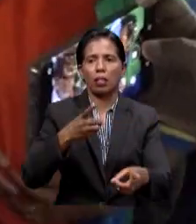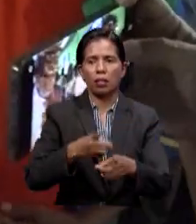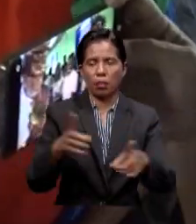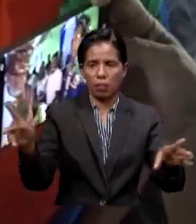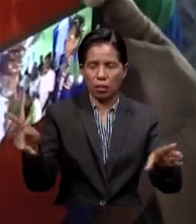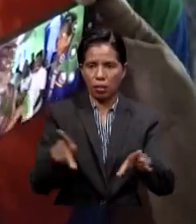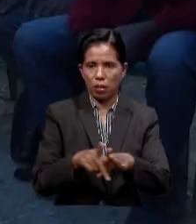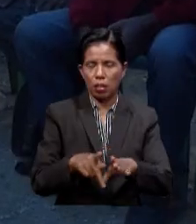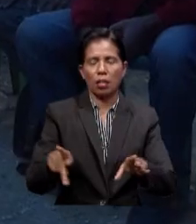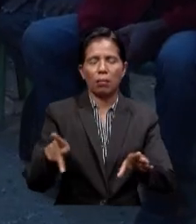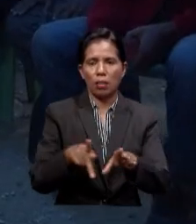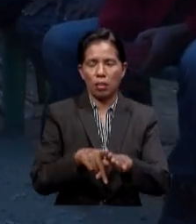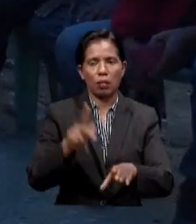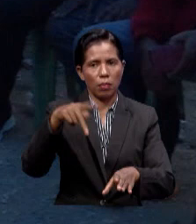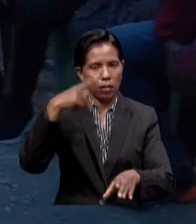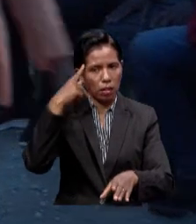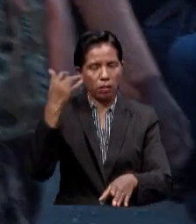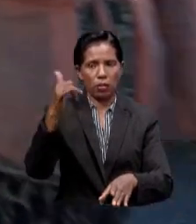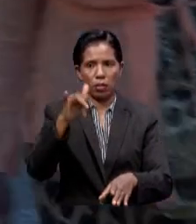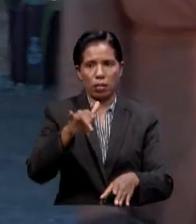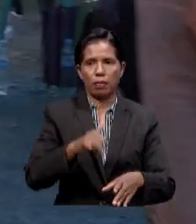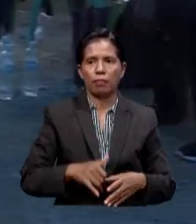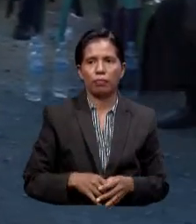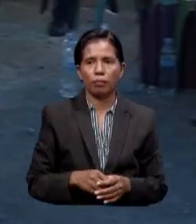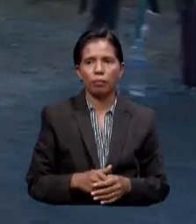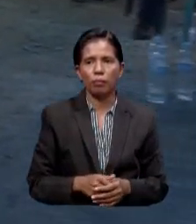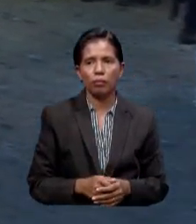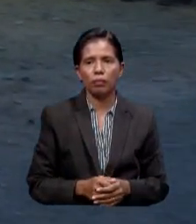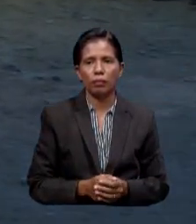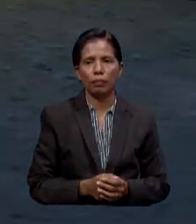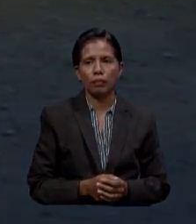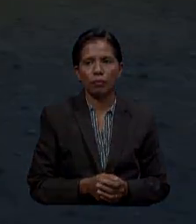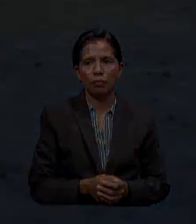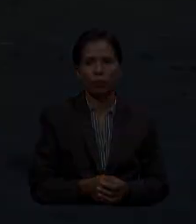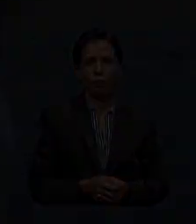parte e a partido político siram. Adereto Ximenes, Jaime dos Santos, GMN.